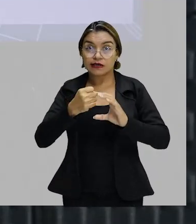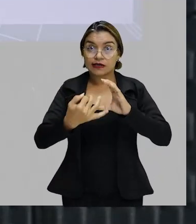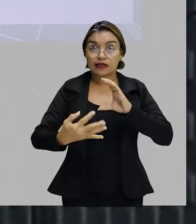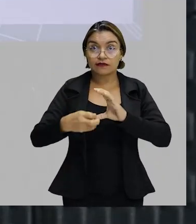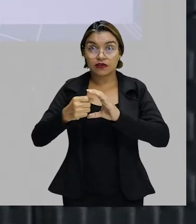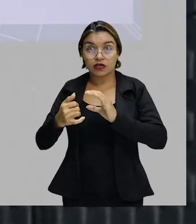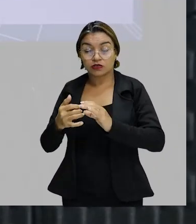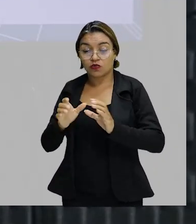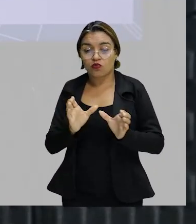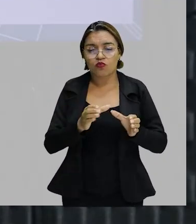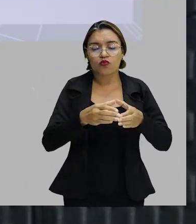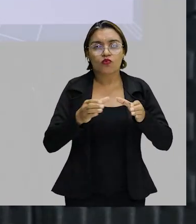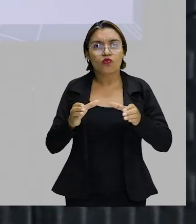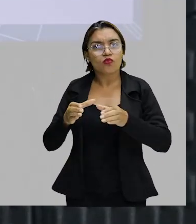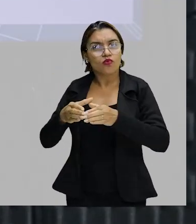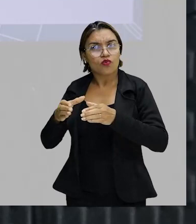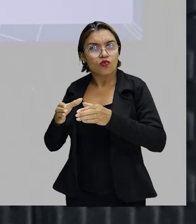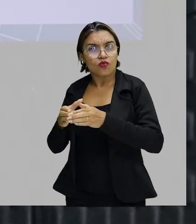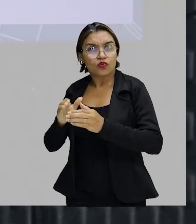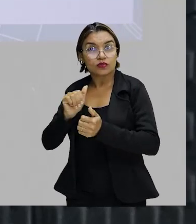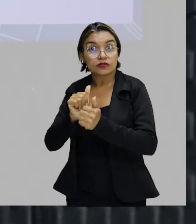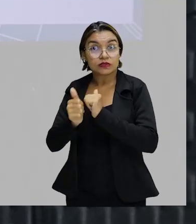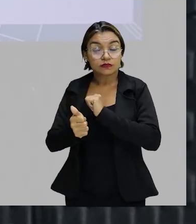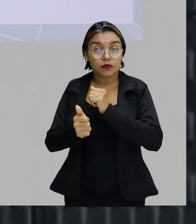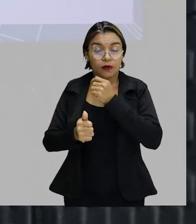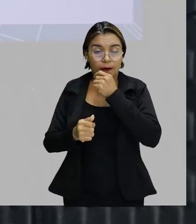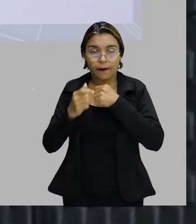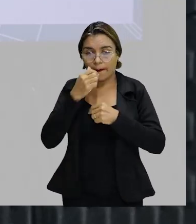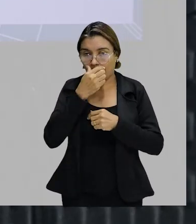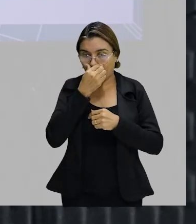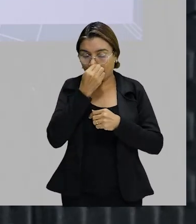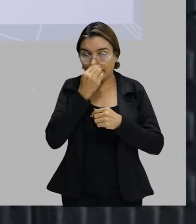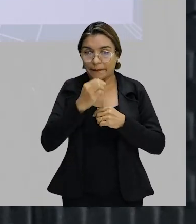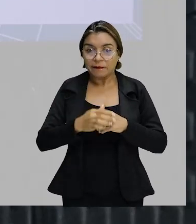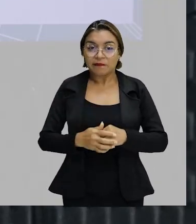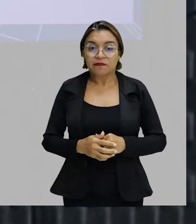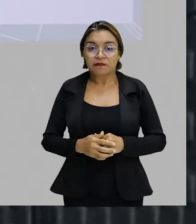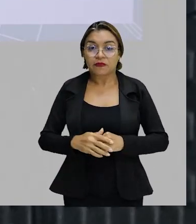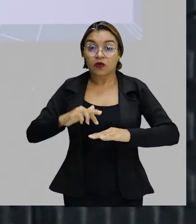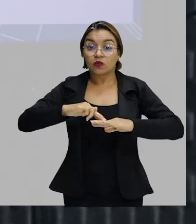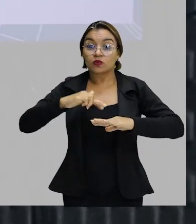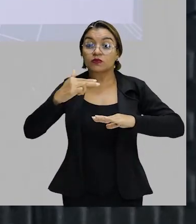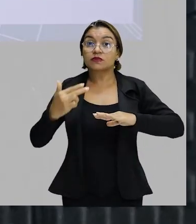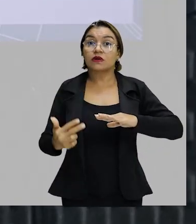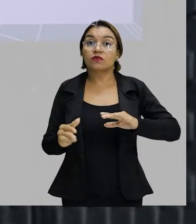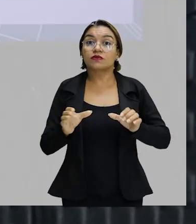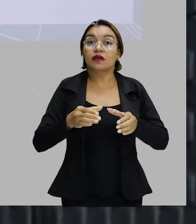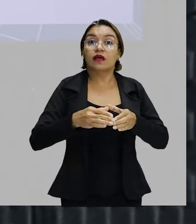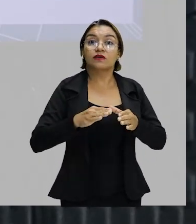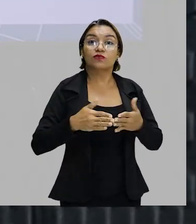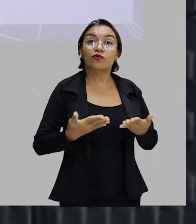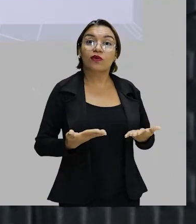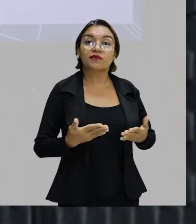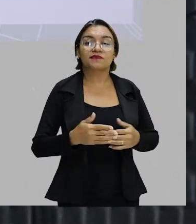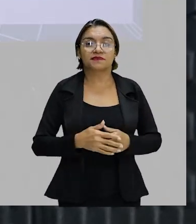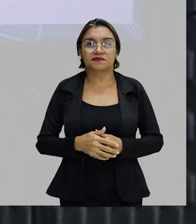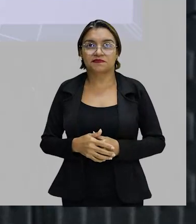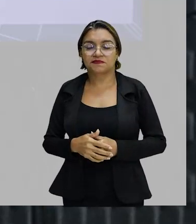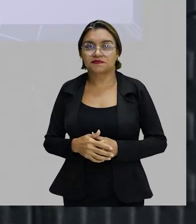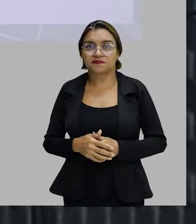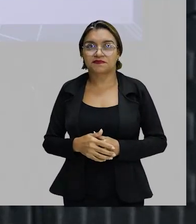esportes os salos anais se classifica-se como quê classificam-se como quê